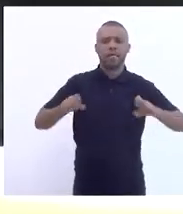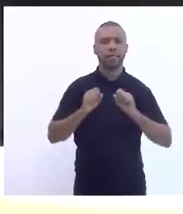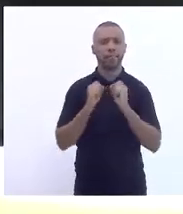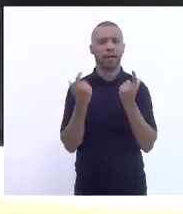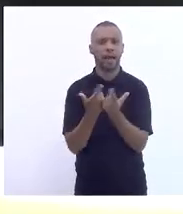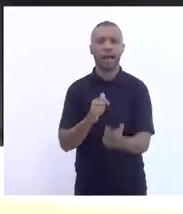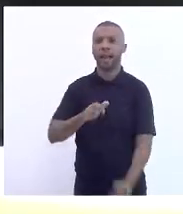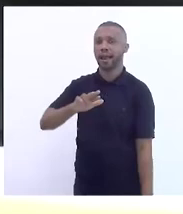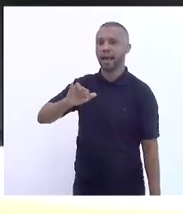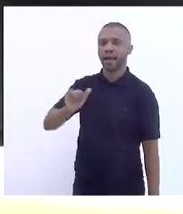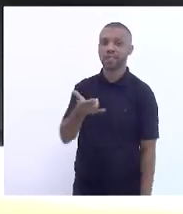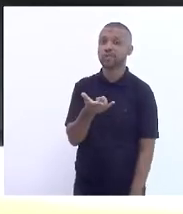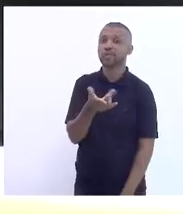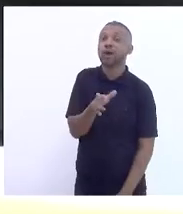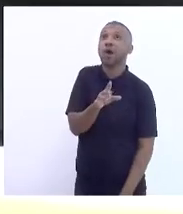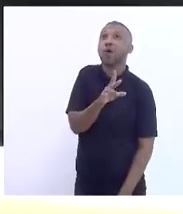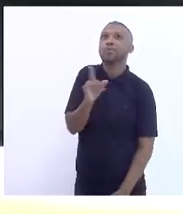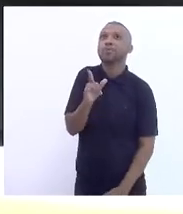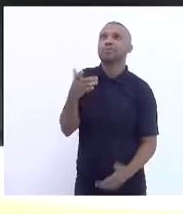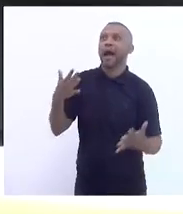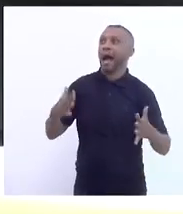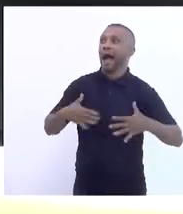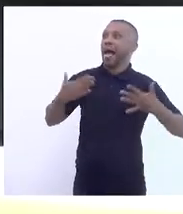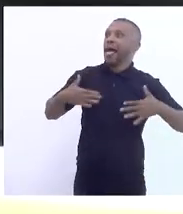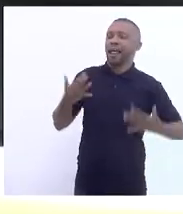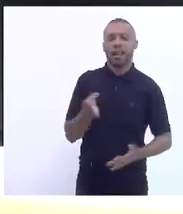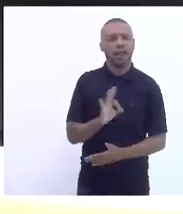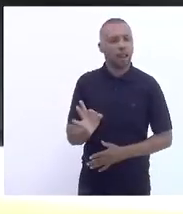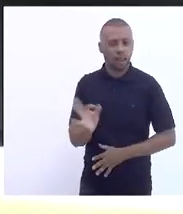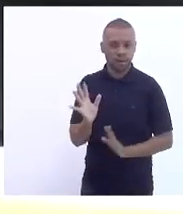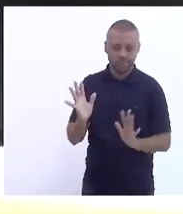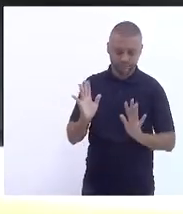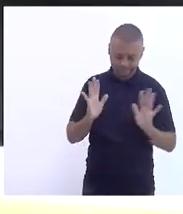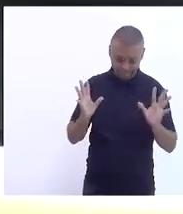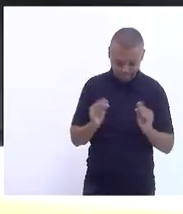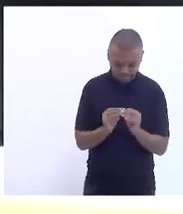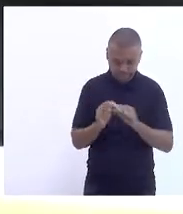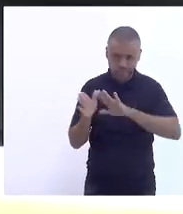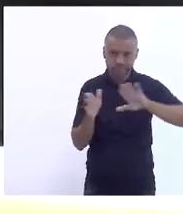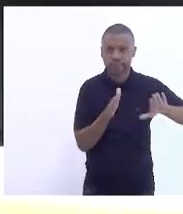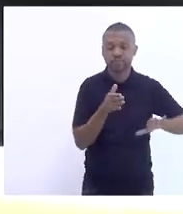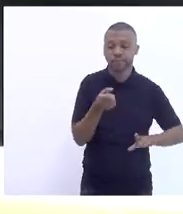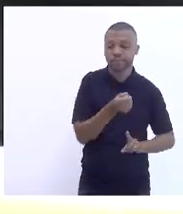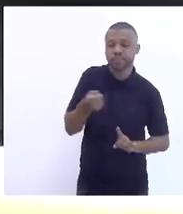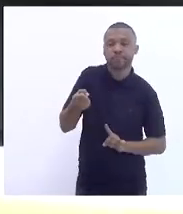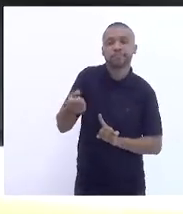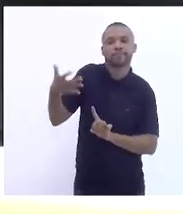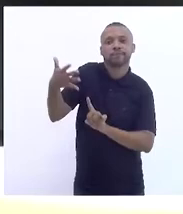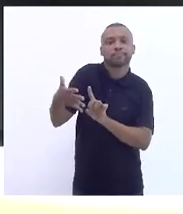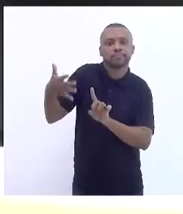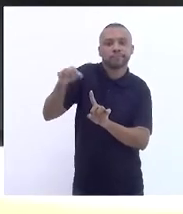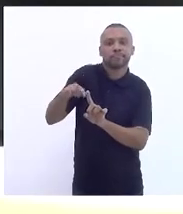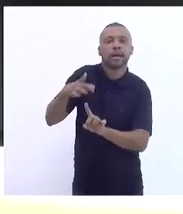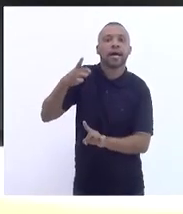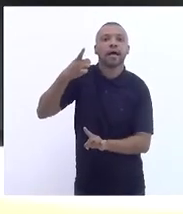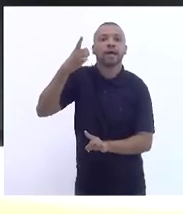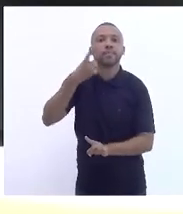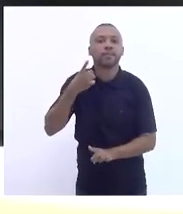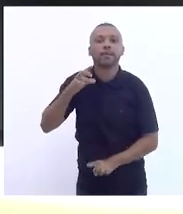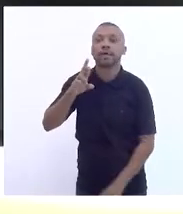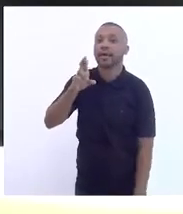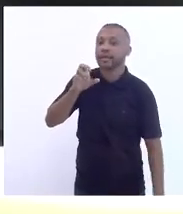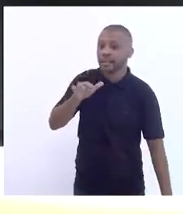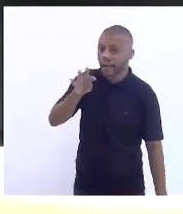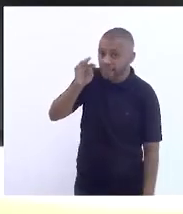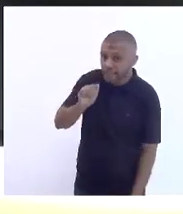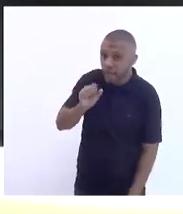alerj não é um dia muito animado amor quero passar imediatamente para o deputado a Renata Souza daqui